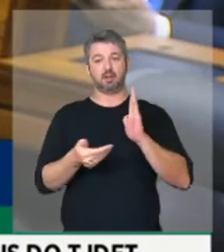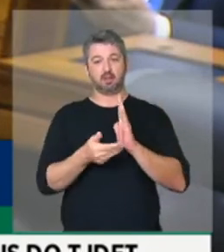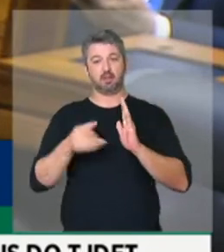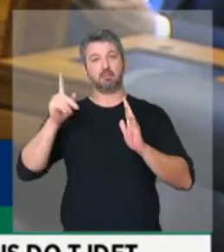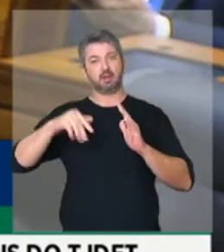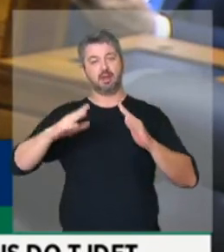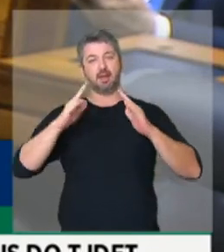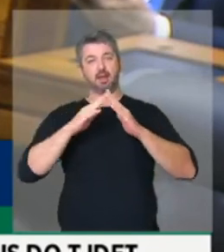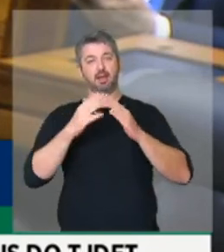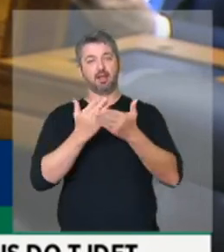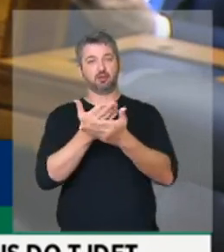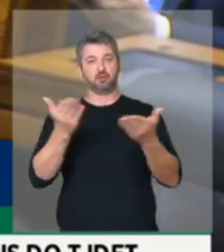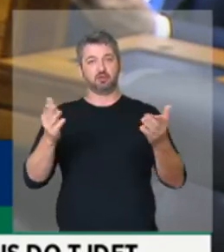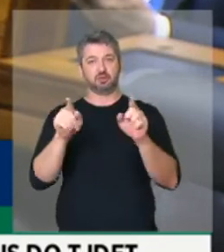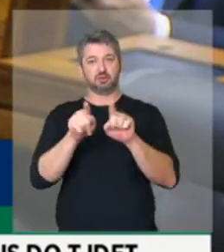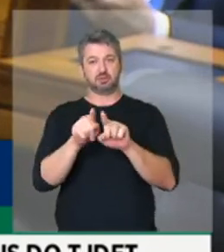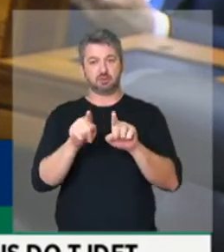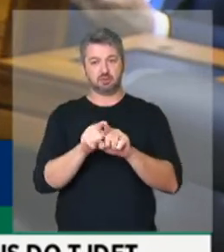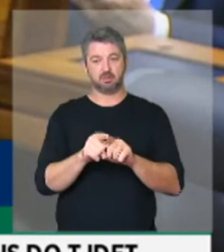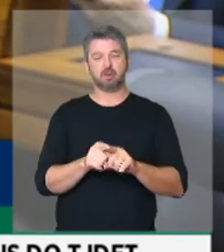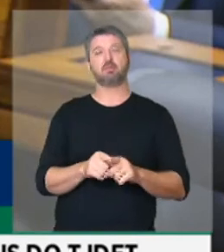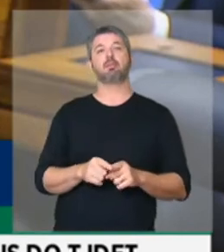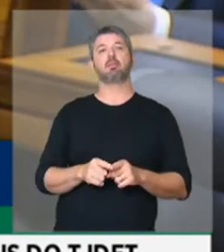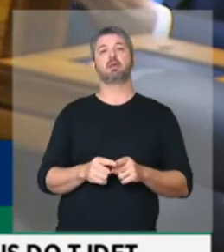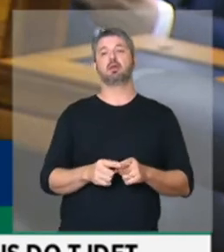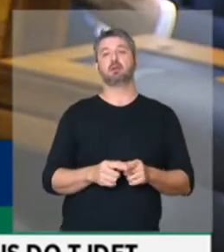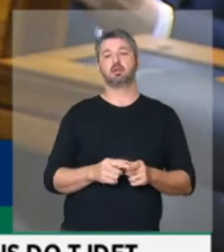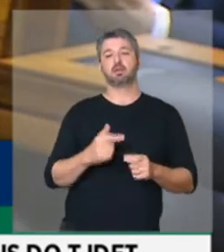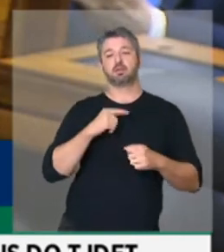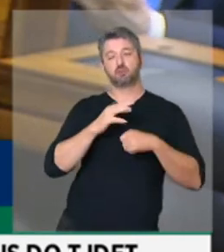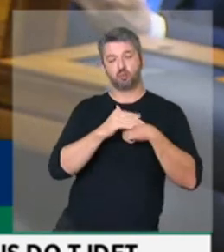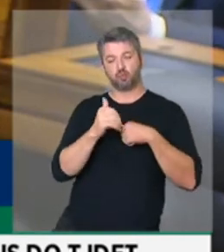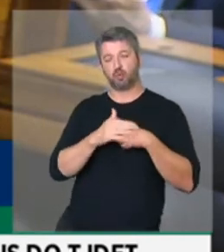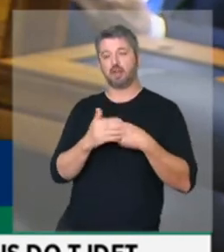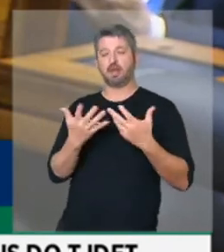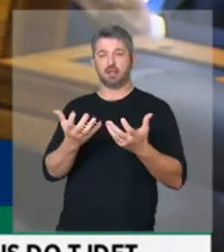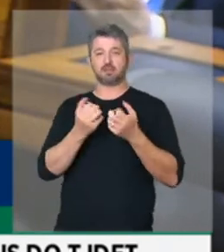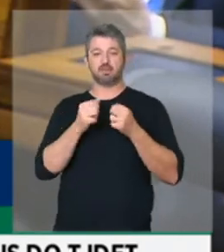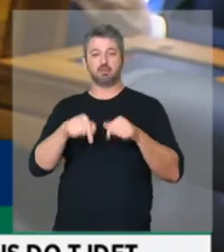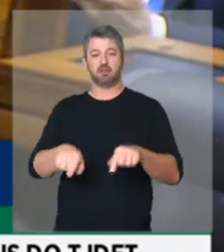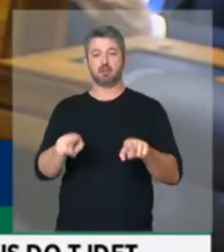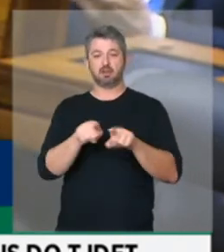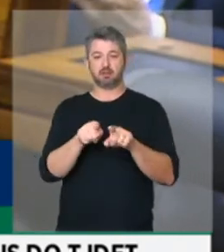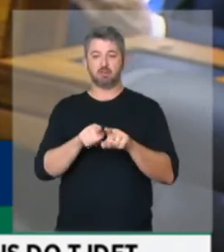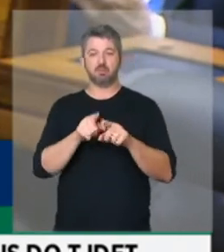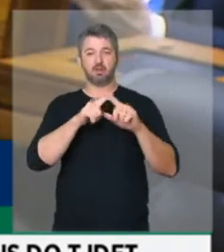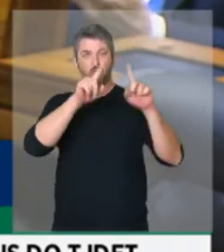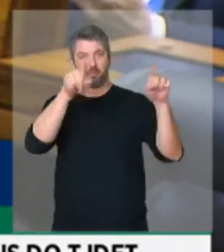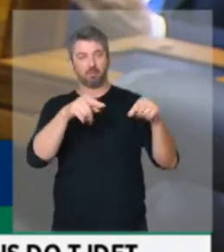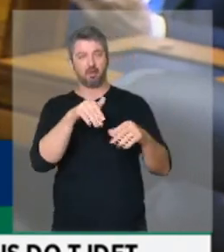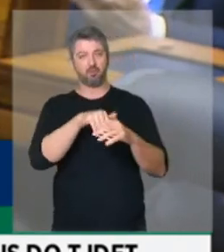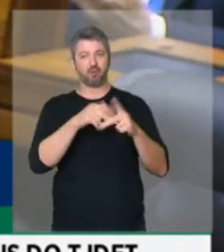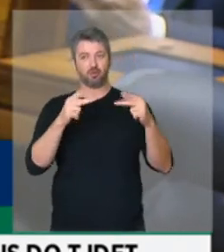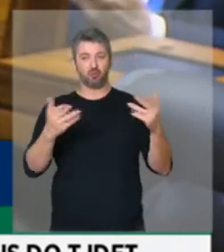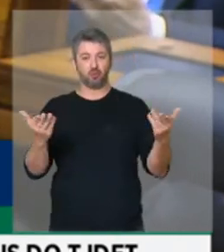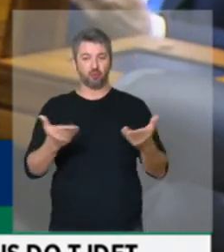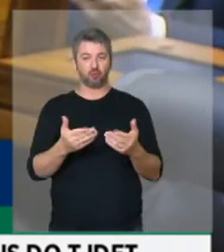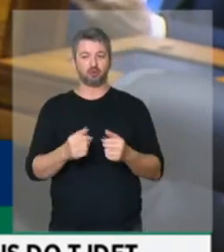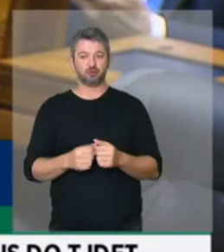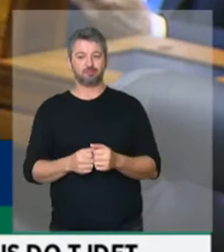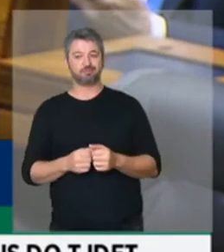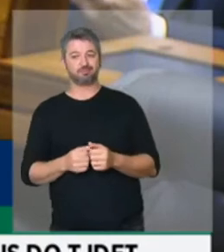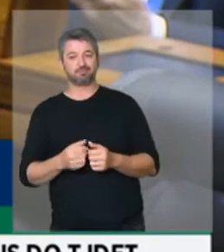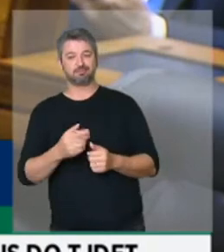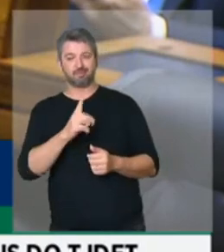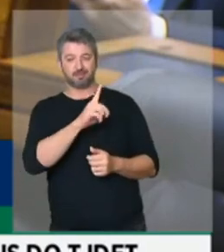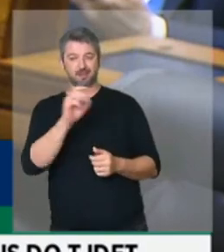a casa de vocês. Nós recebemos os nossos colegas aqui com muito carinho e a gente sempre tem um painel, como nós tivemos aqui hoje, totalmente